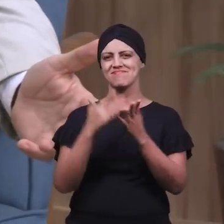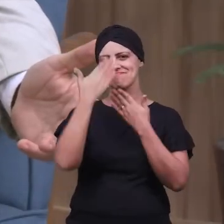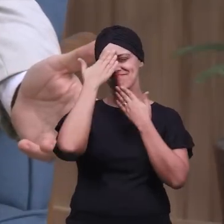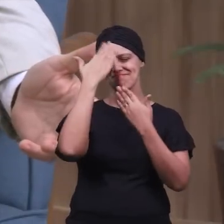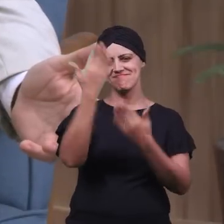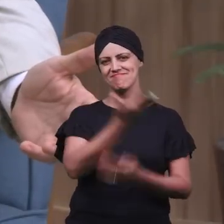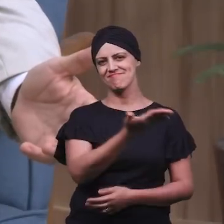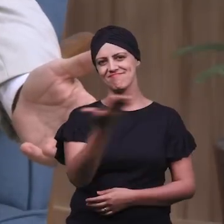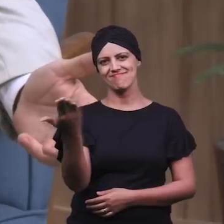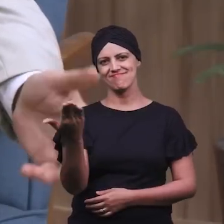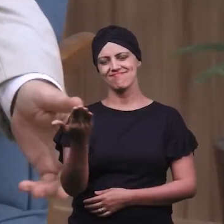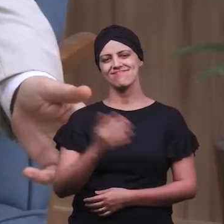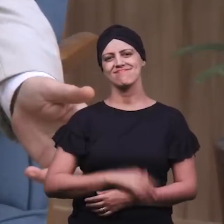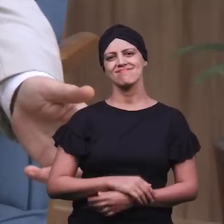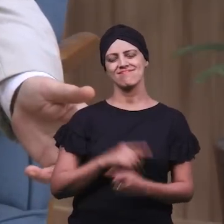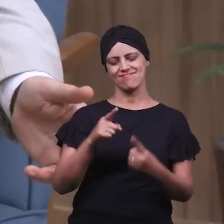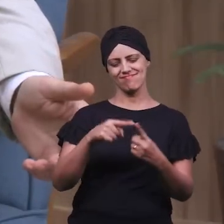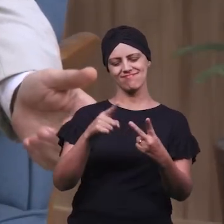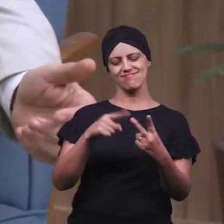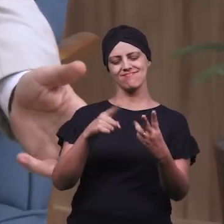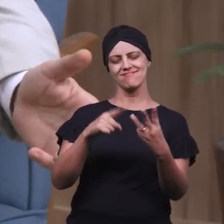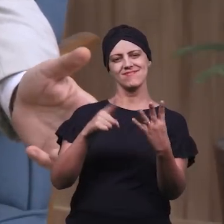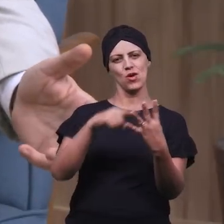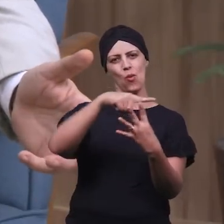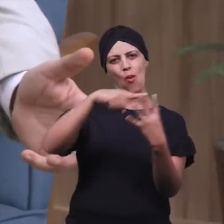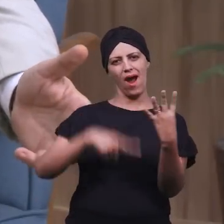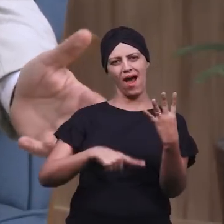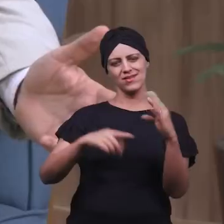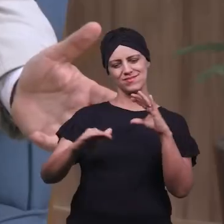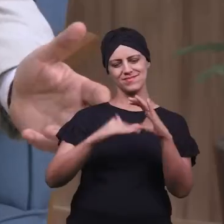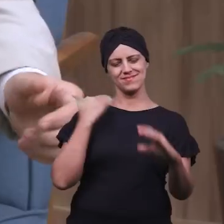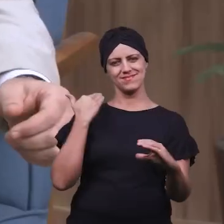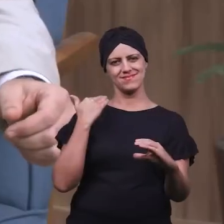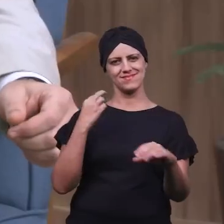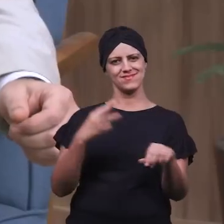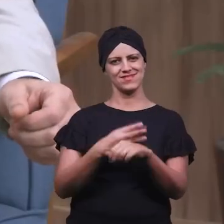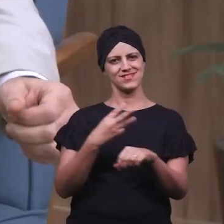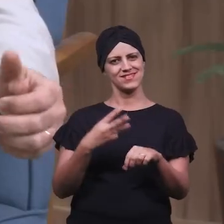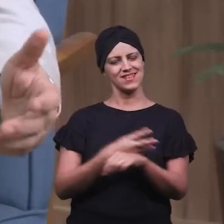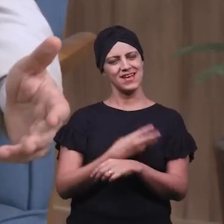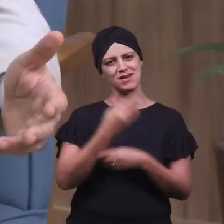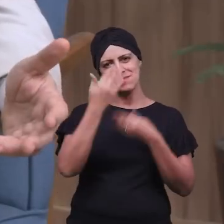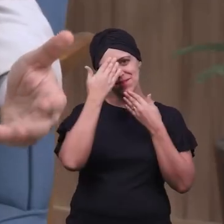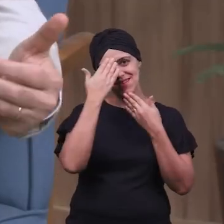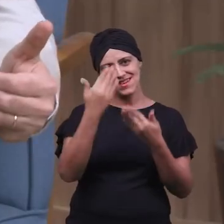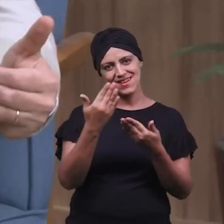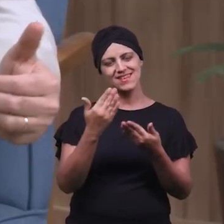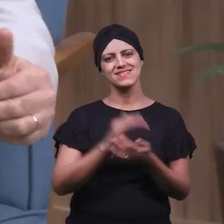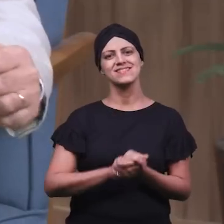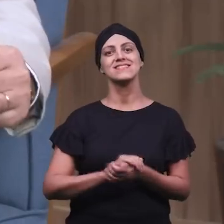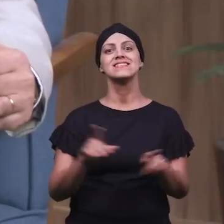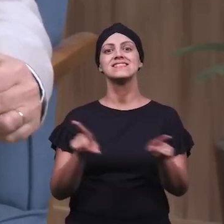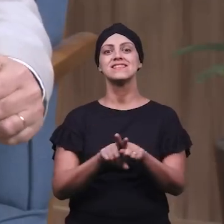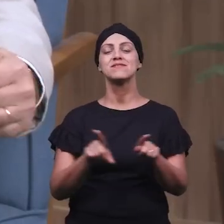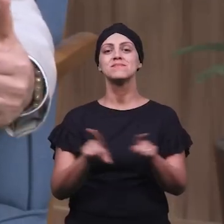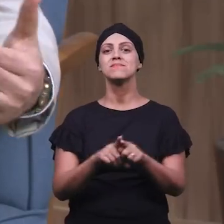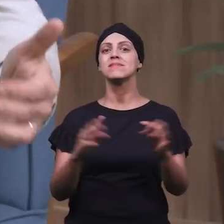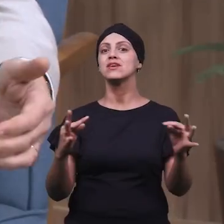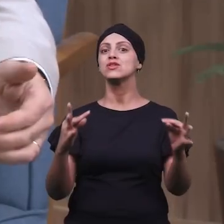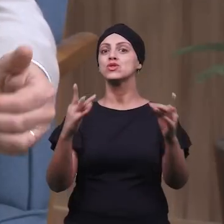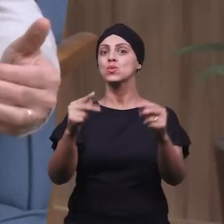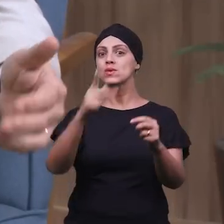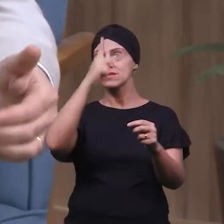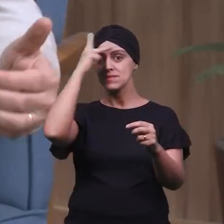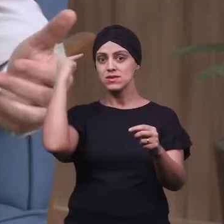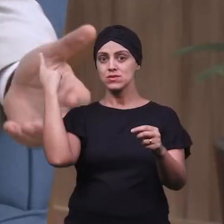irmãos que participaram, ao Jorge, a Milena, ao Leonardo, ao Fábio e a sua família. Eu quero agradecer a vocês por terem enviado e também a